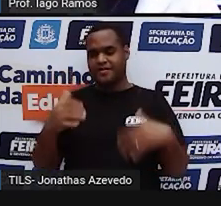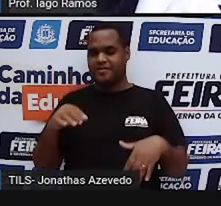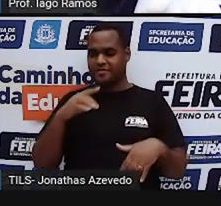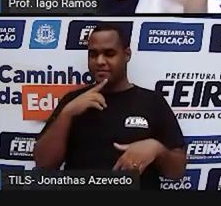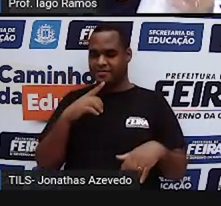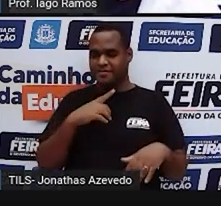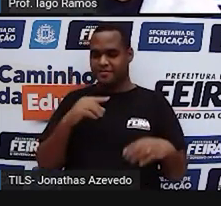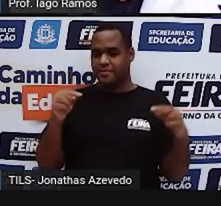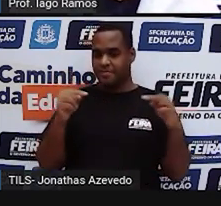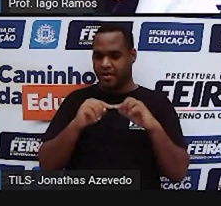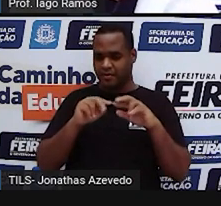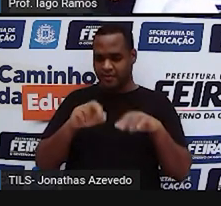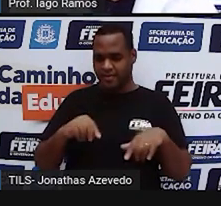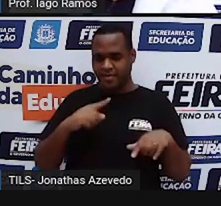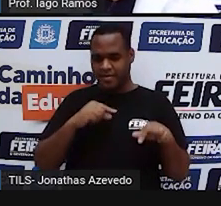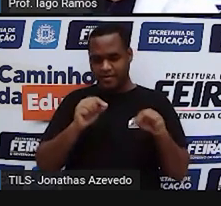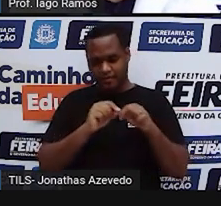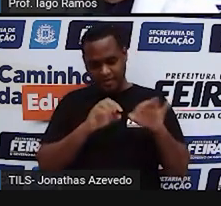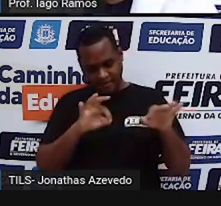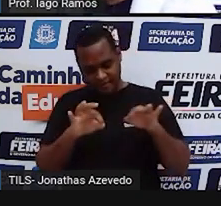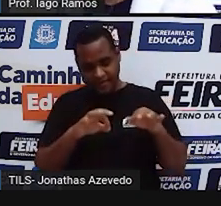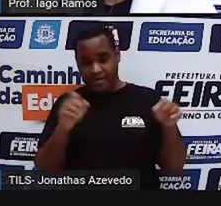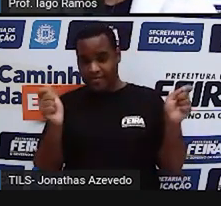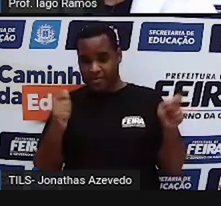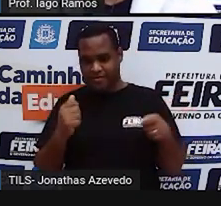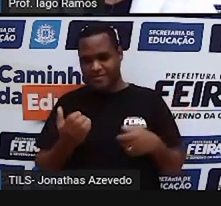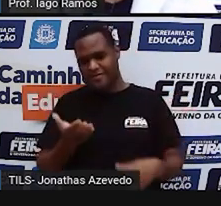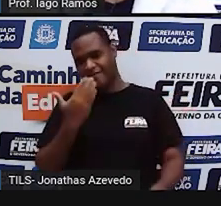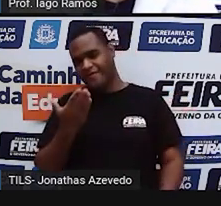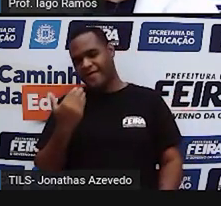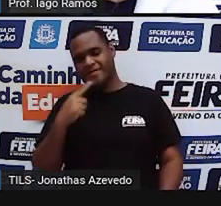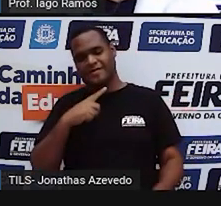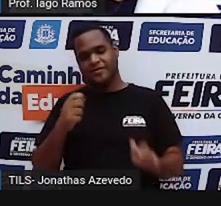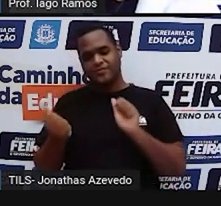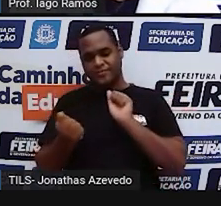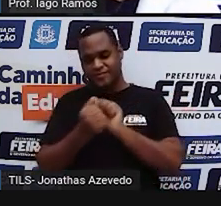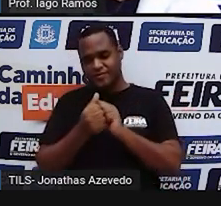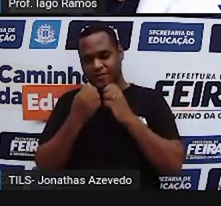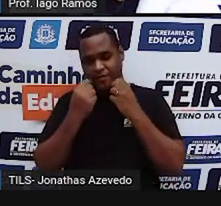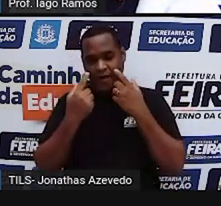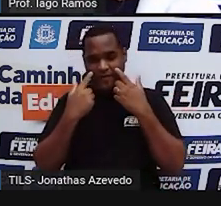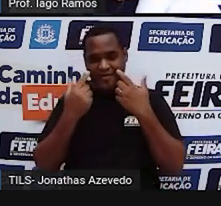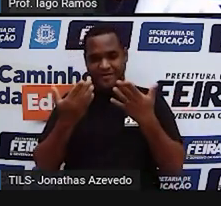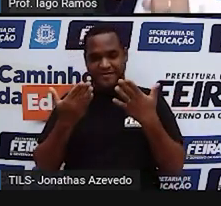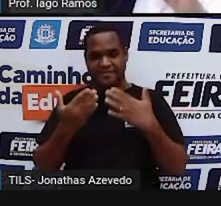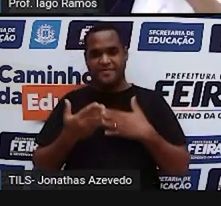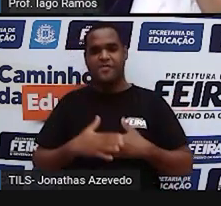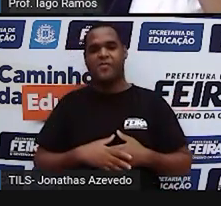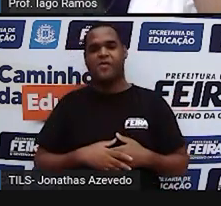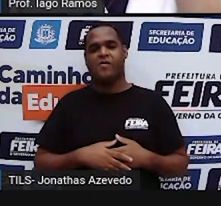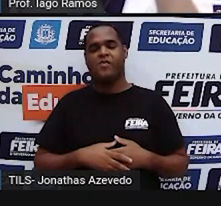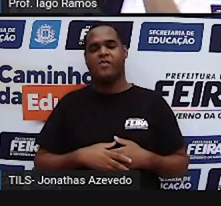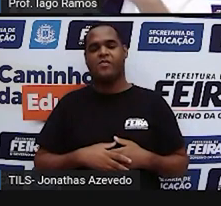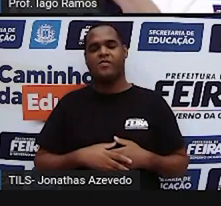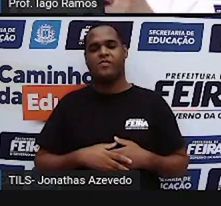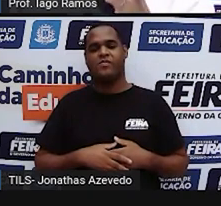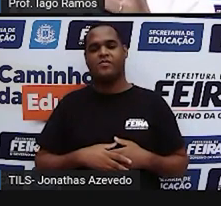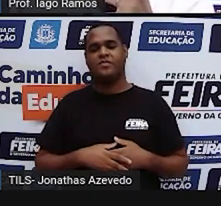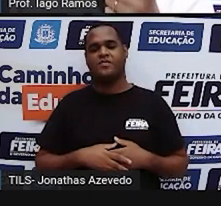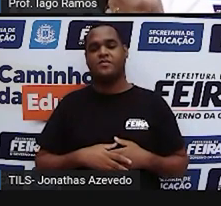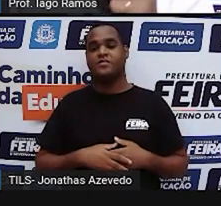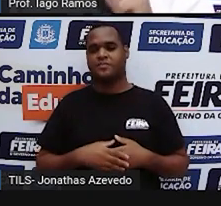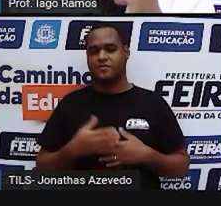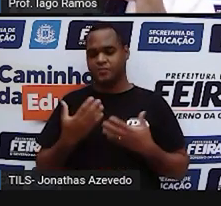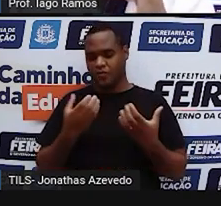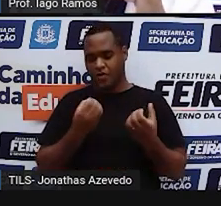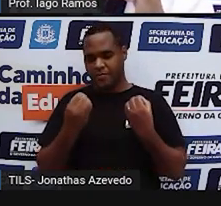material aí na mão vamos fazer a coisa acontecer vem comigo vamos juntos olha só e como é que